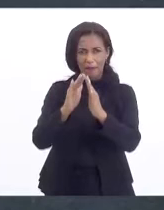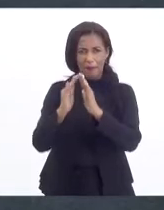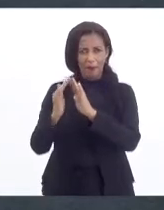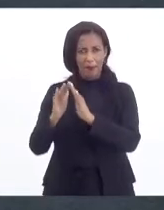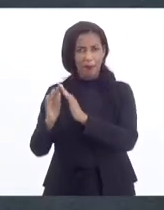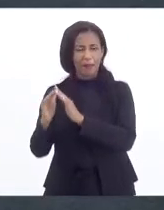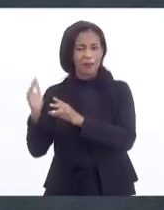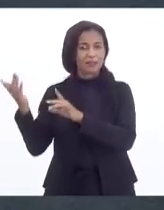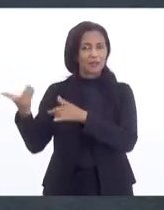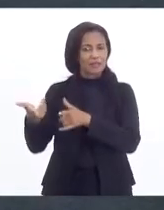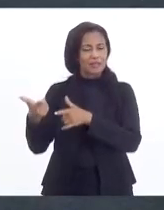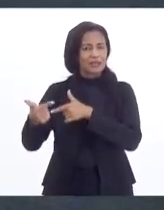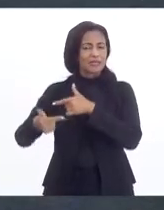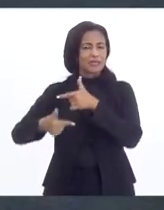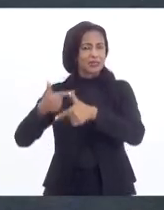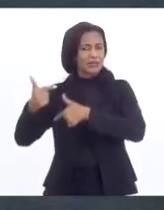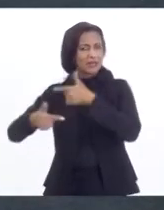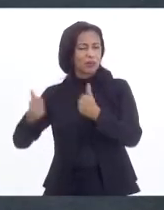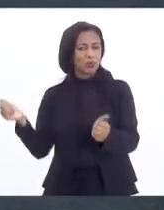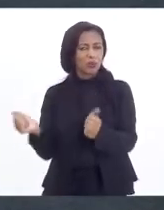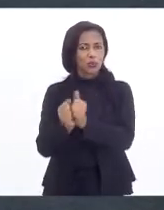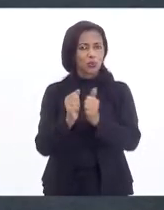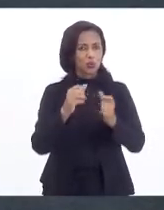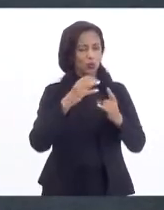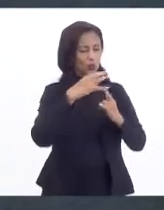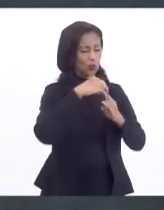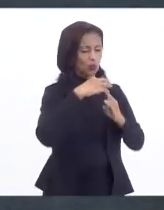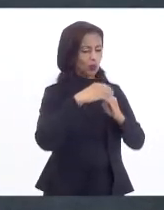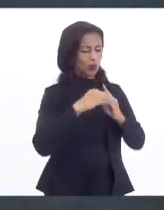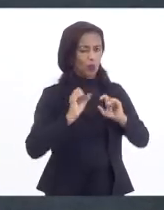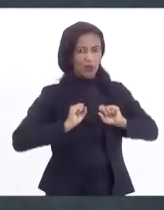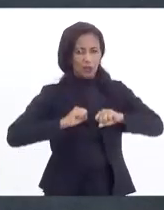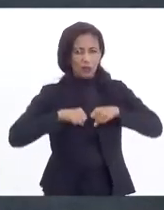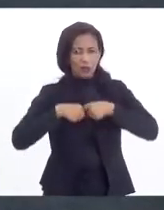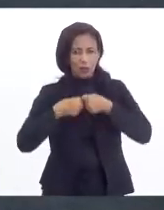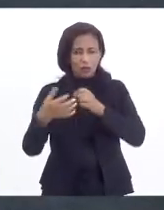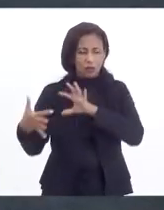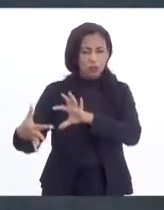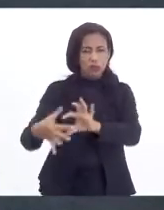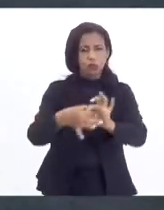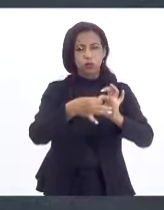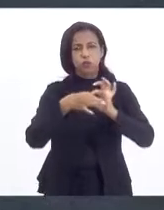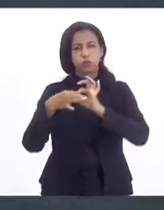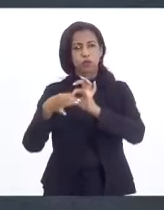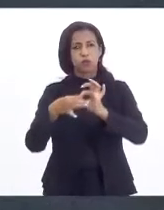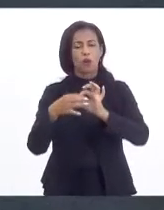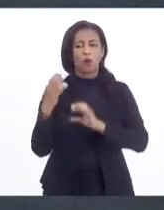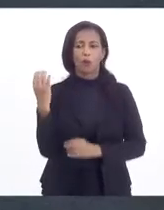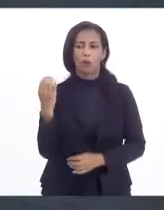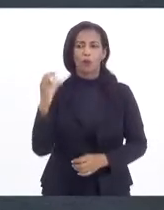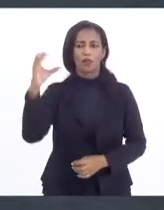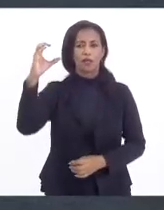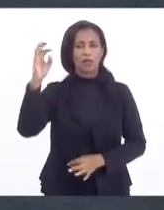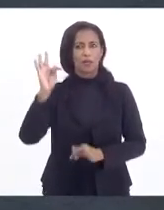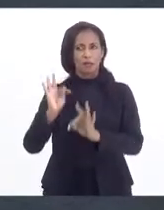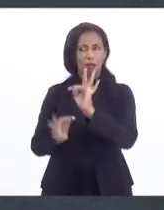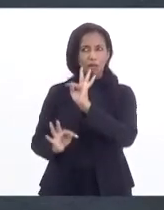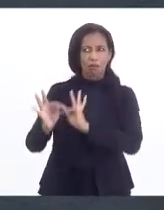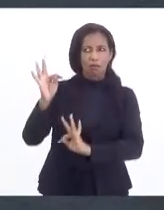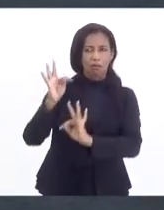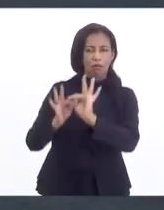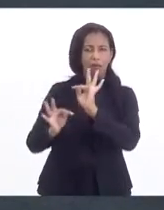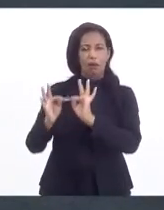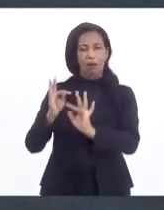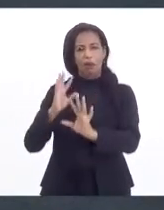construção junto à Fiocruz, reforçando todo o laço que a gente tem com a ciência, com a tecnologia, e